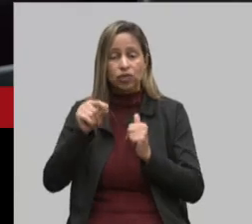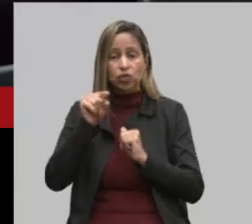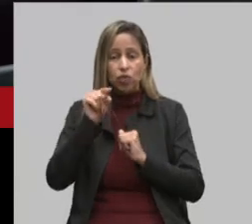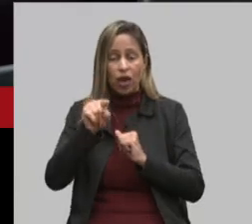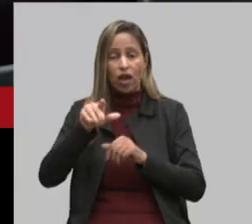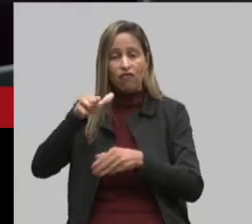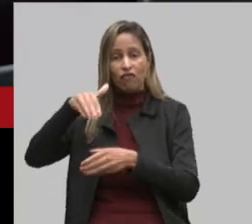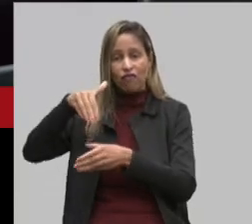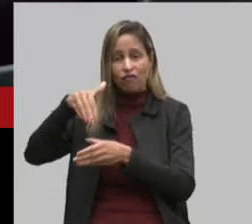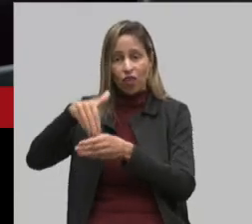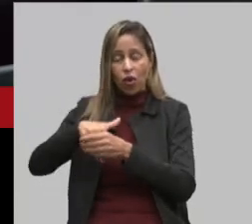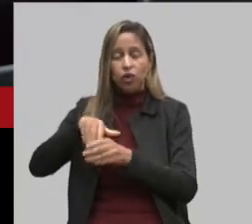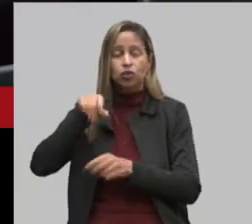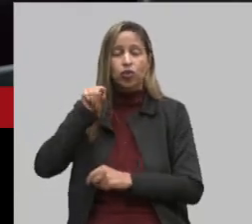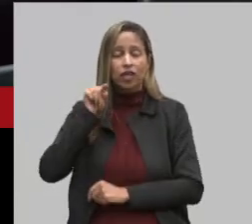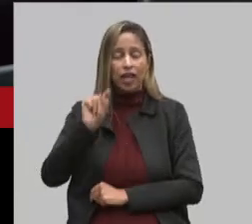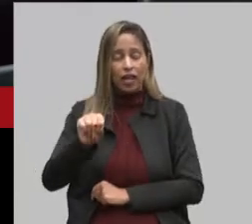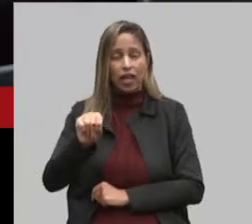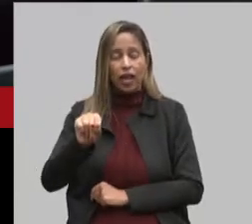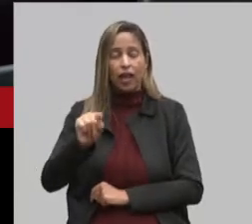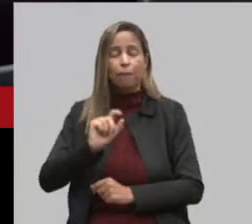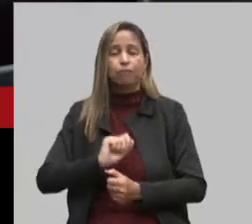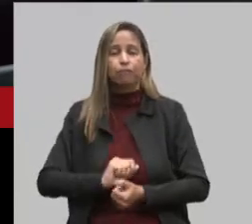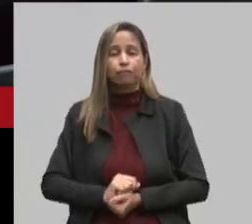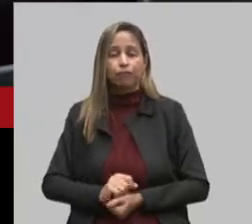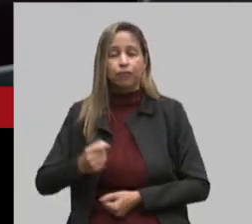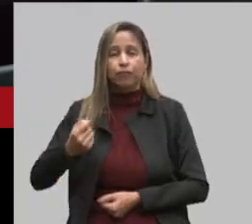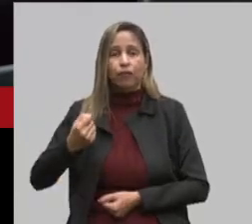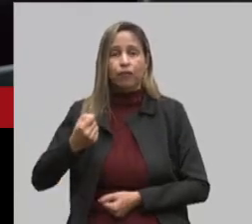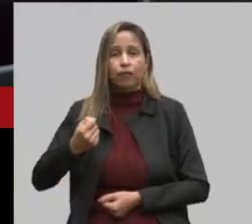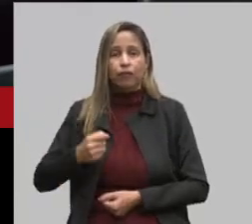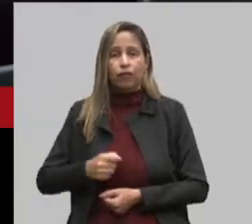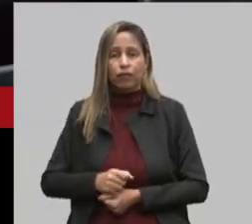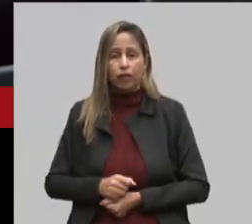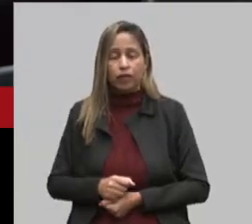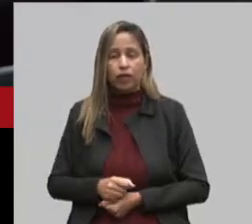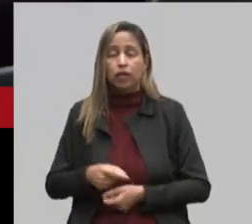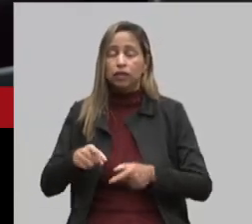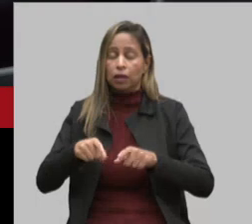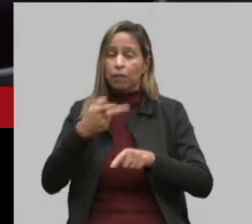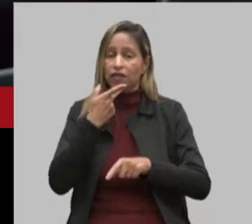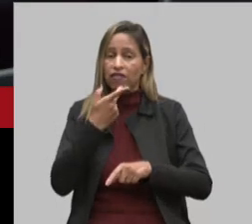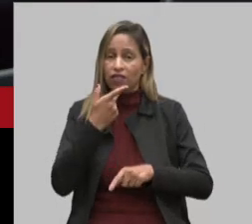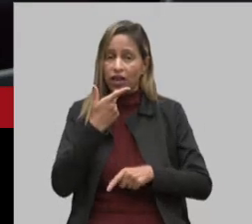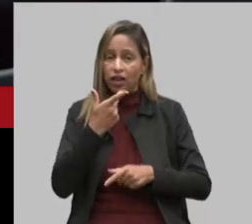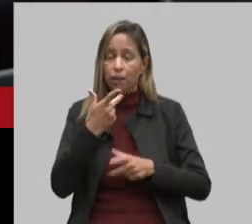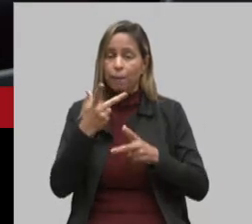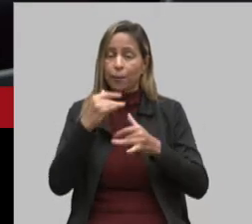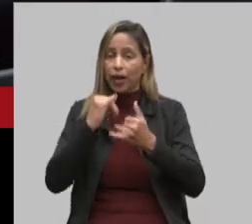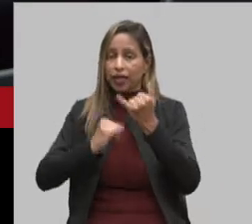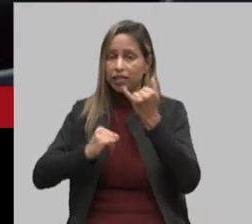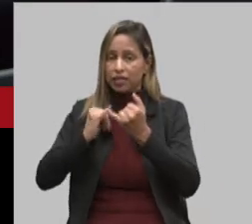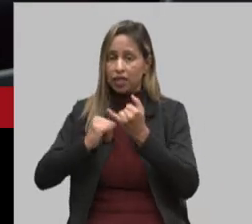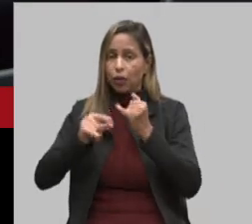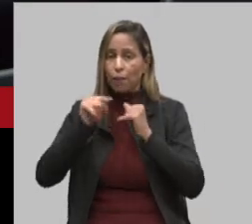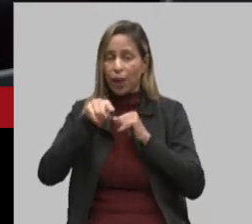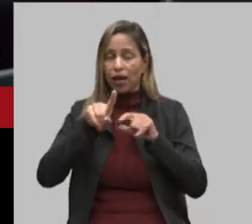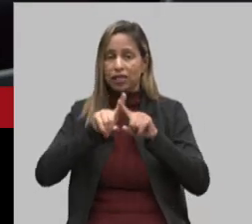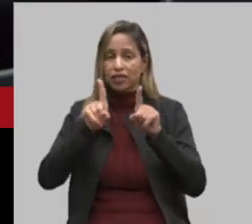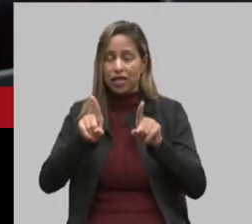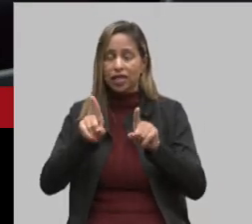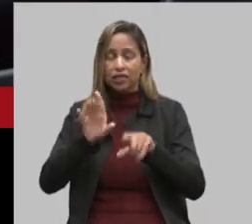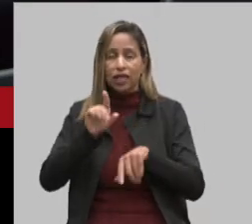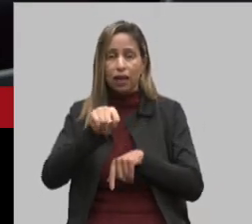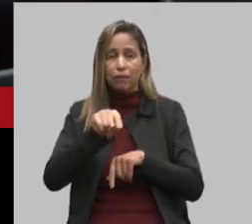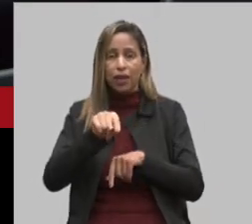Vot é nela e na de número um assim como eles estão falando são parecidas só que nessa ela é mais ela é